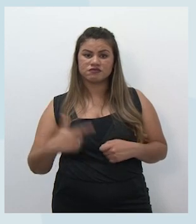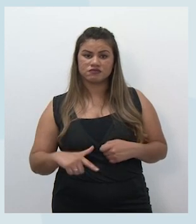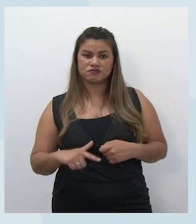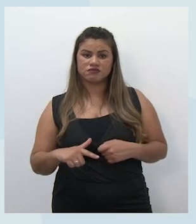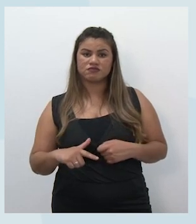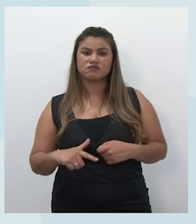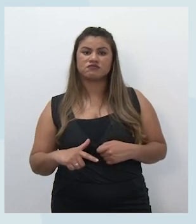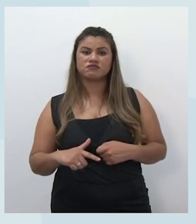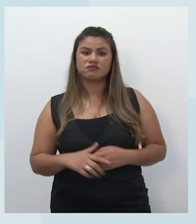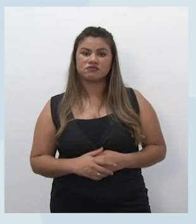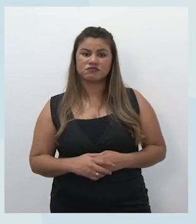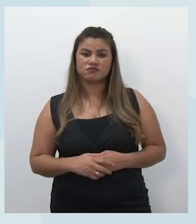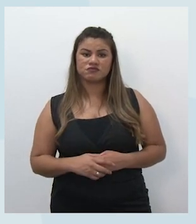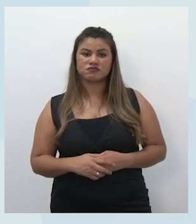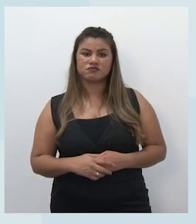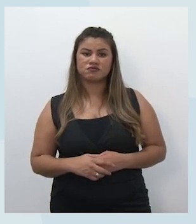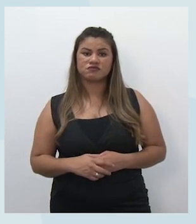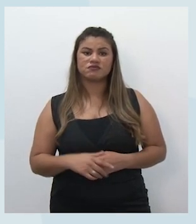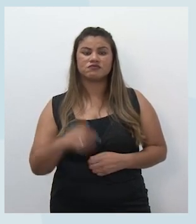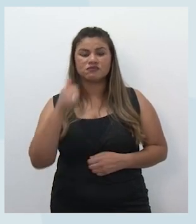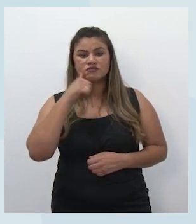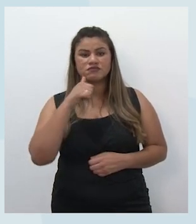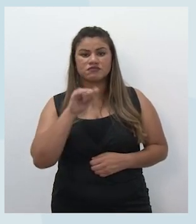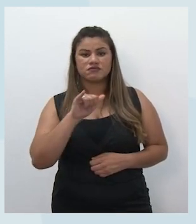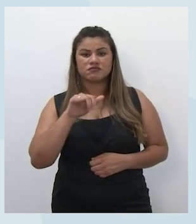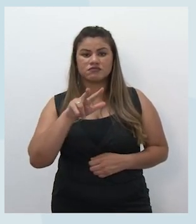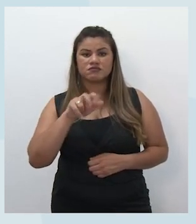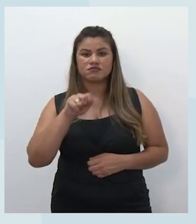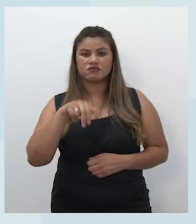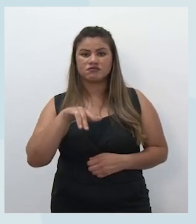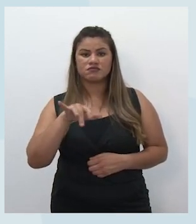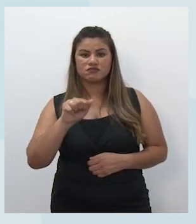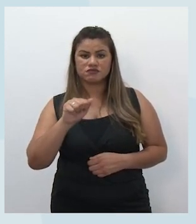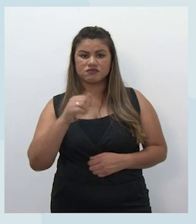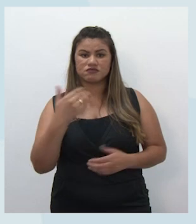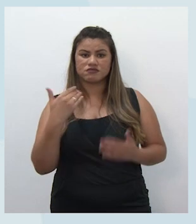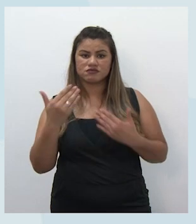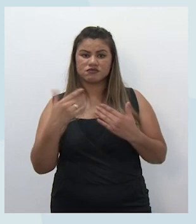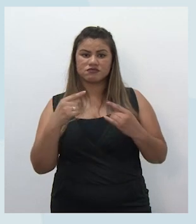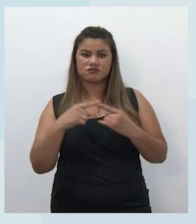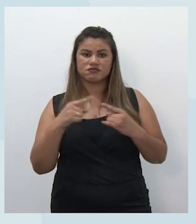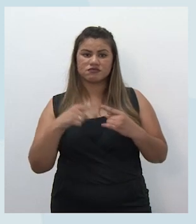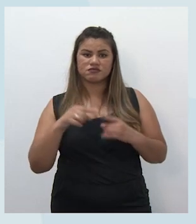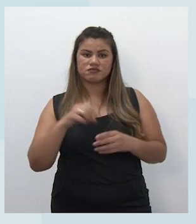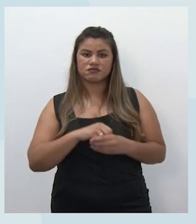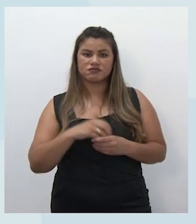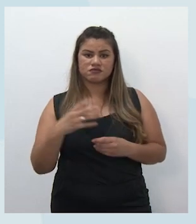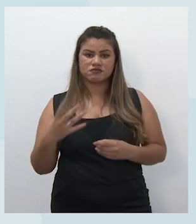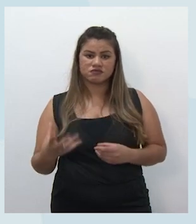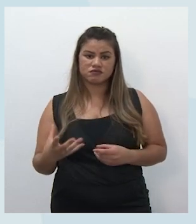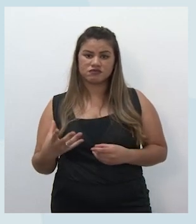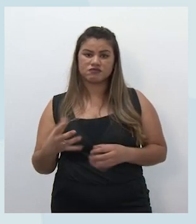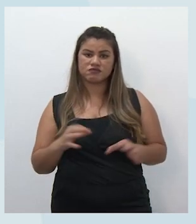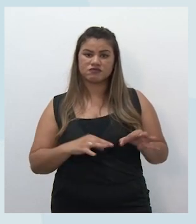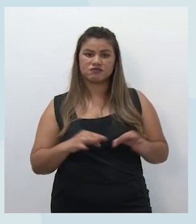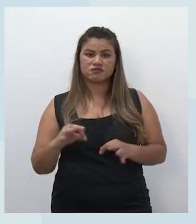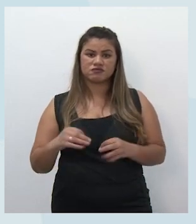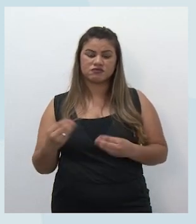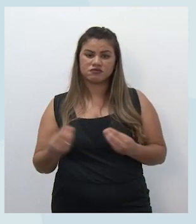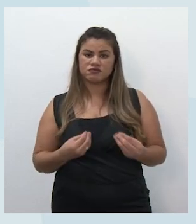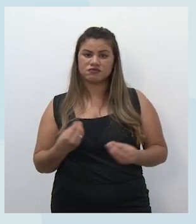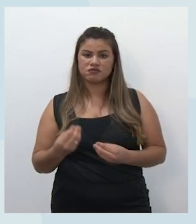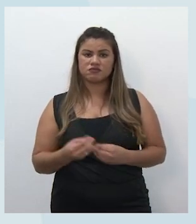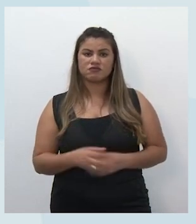Então, eu vou pedir para agora, para a Ivânia conversar um pouquinho sobre esse recorte do material, né? Como é que isso foi organizado. Pode ser,